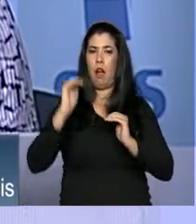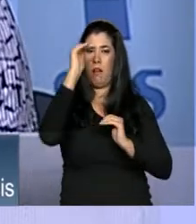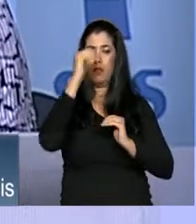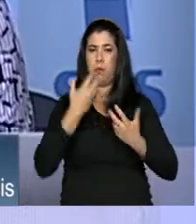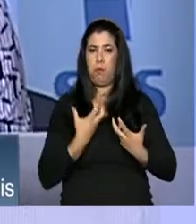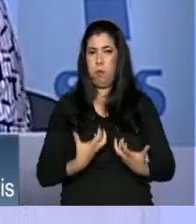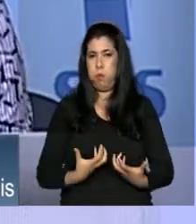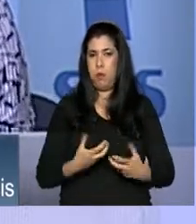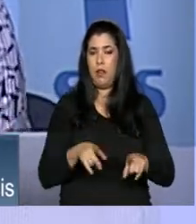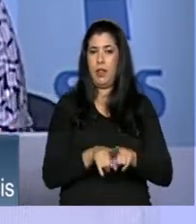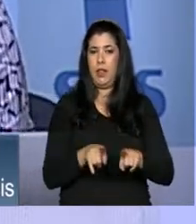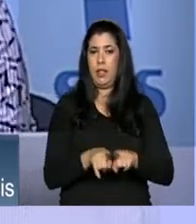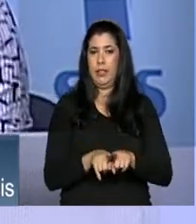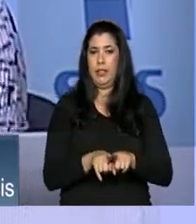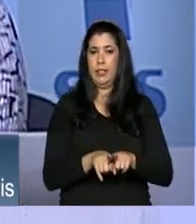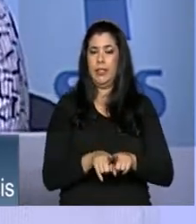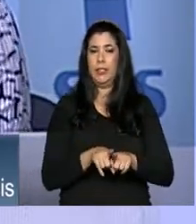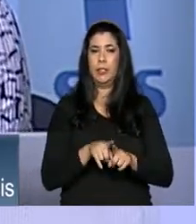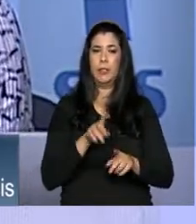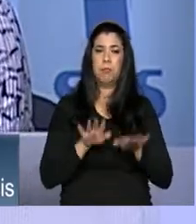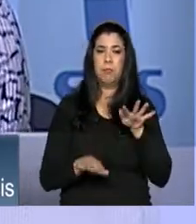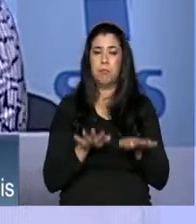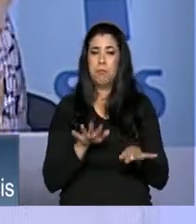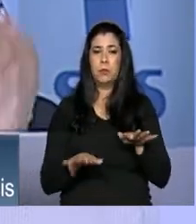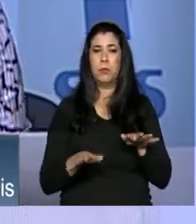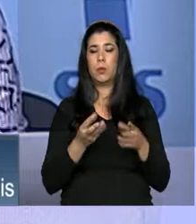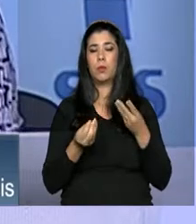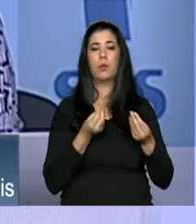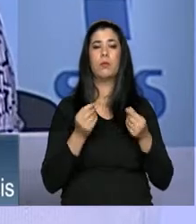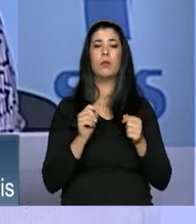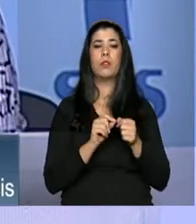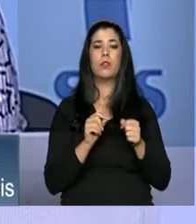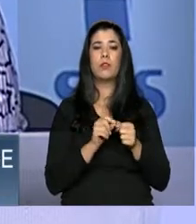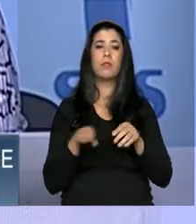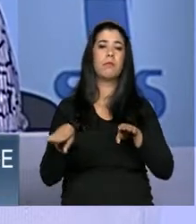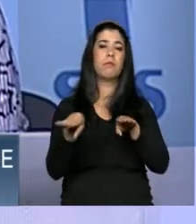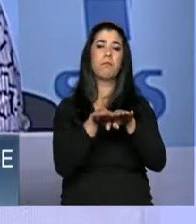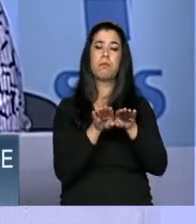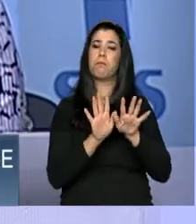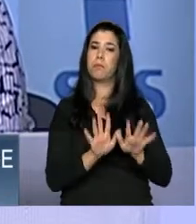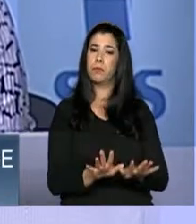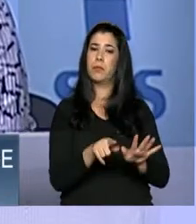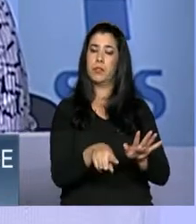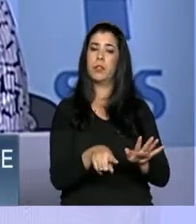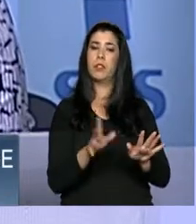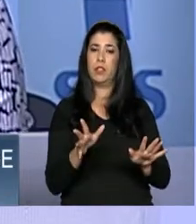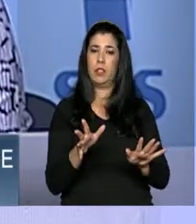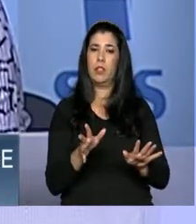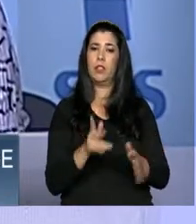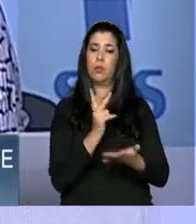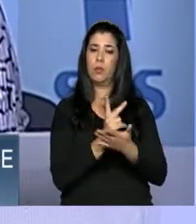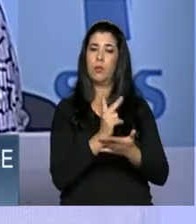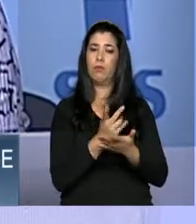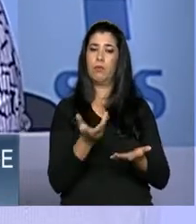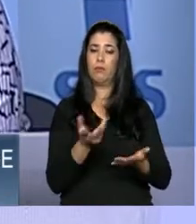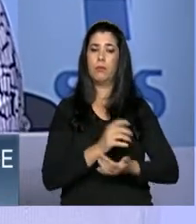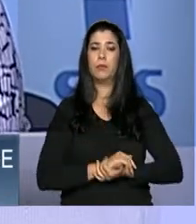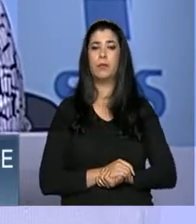nós temos uma tendência, né, à estabilidade, então, nessas